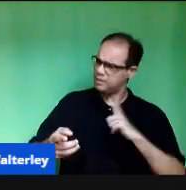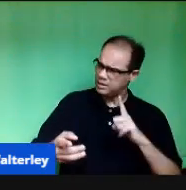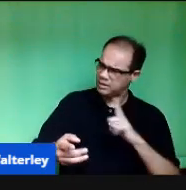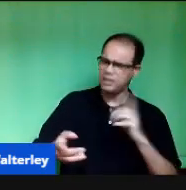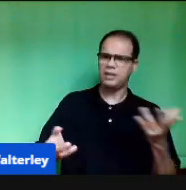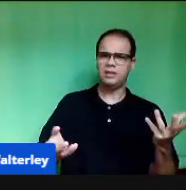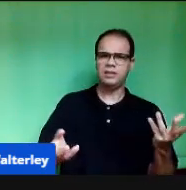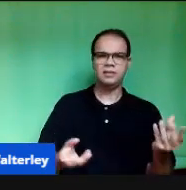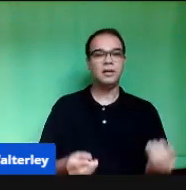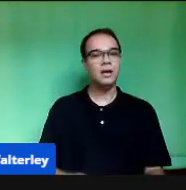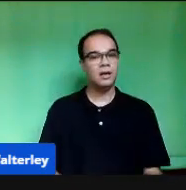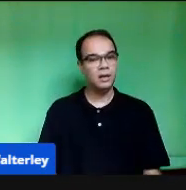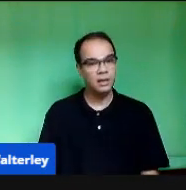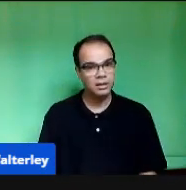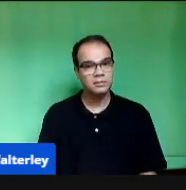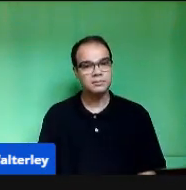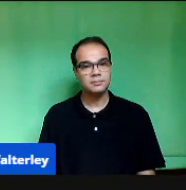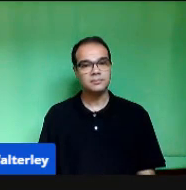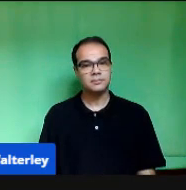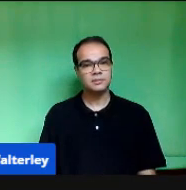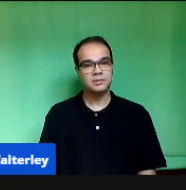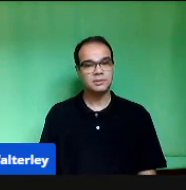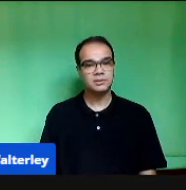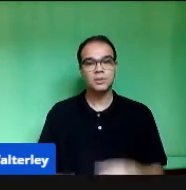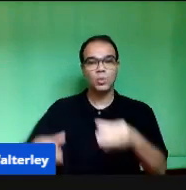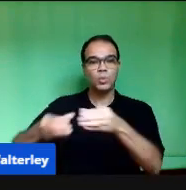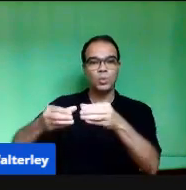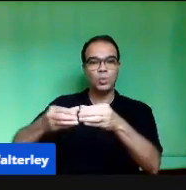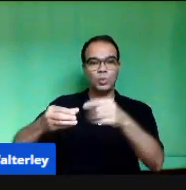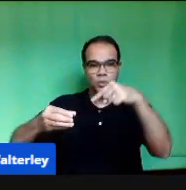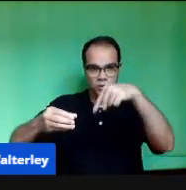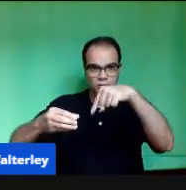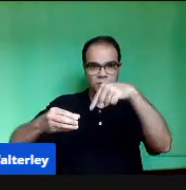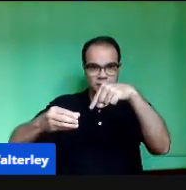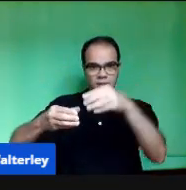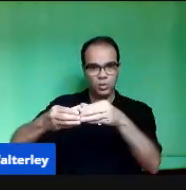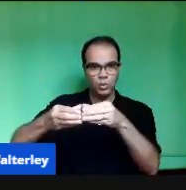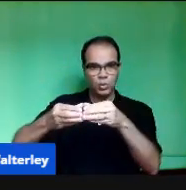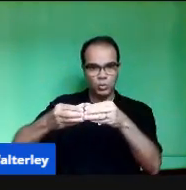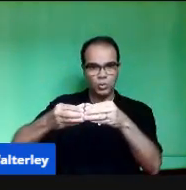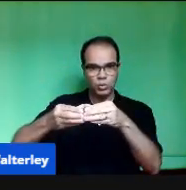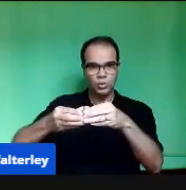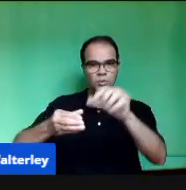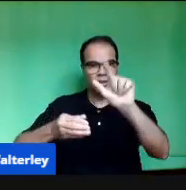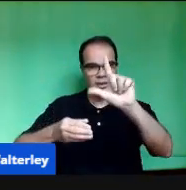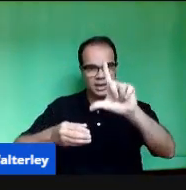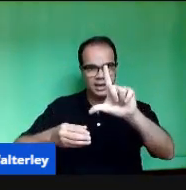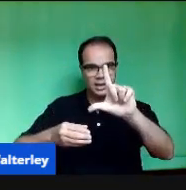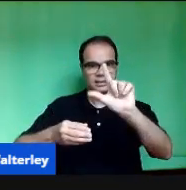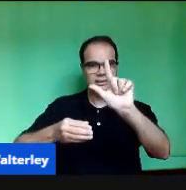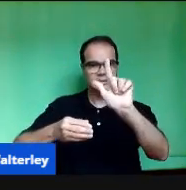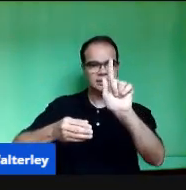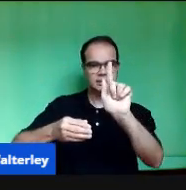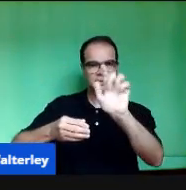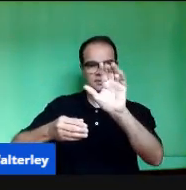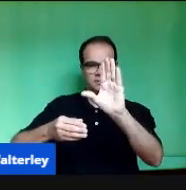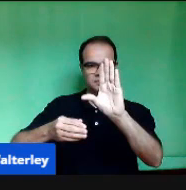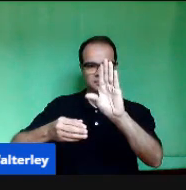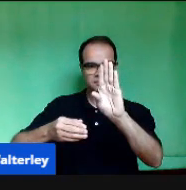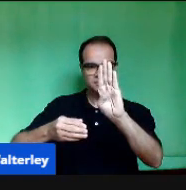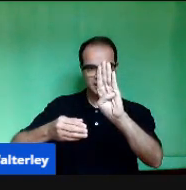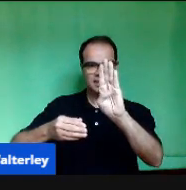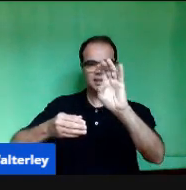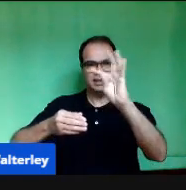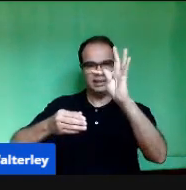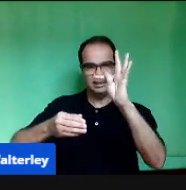nossa população ela possa ter mais conhecimento da nossa temática. E que a escola, como instituição secundária,